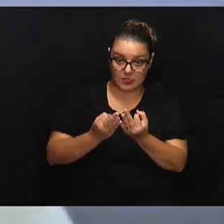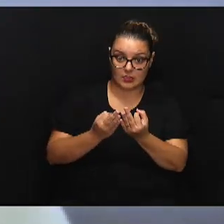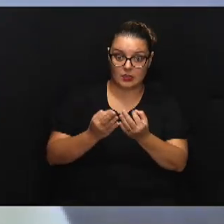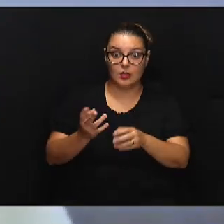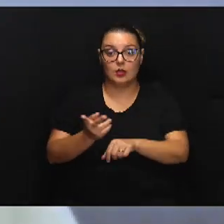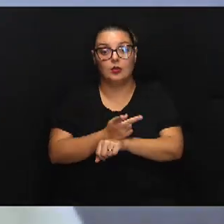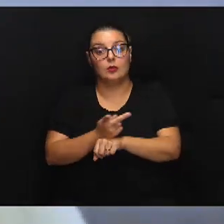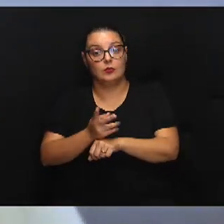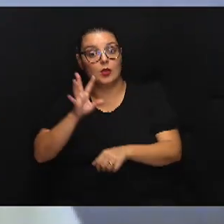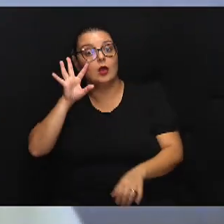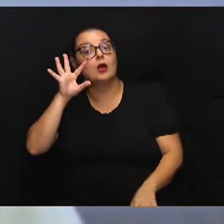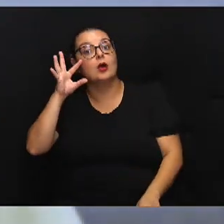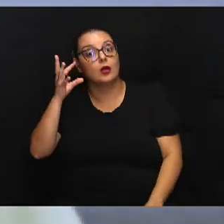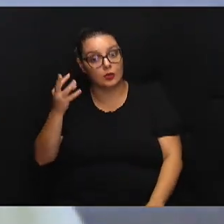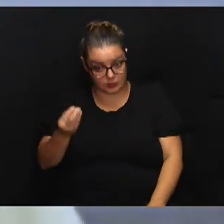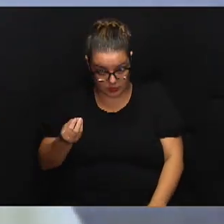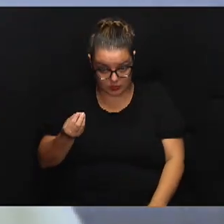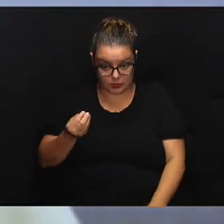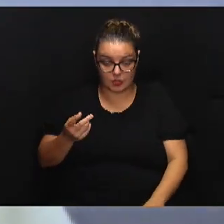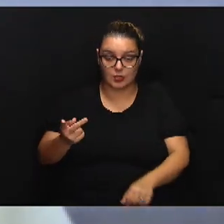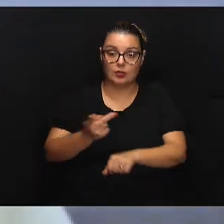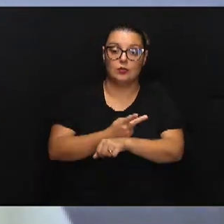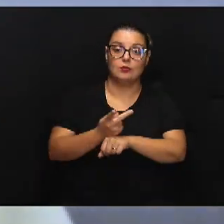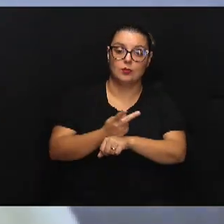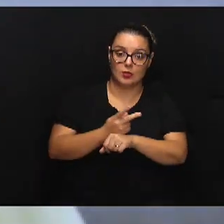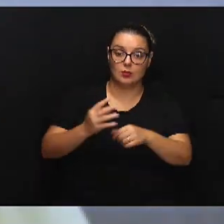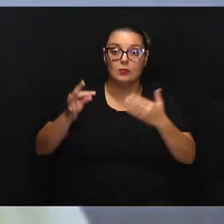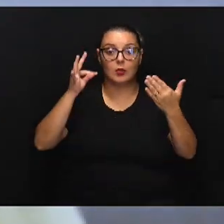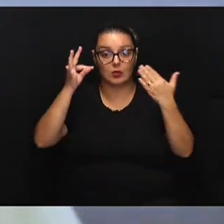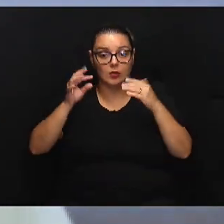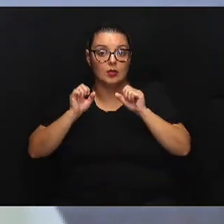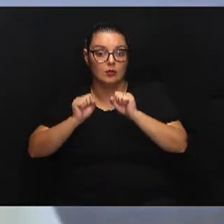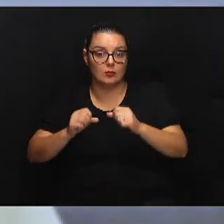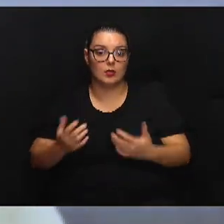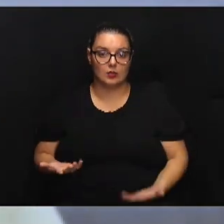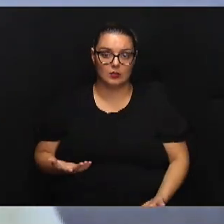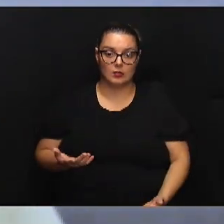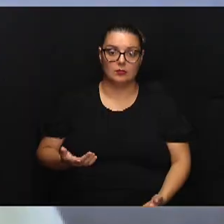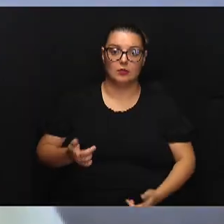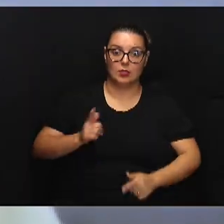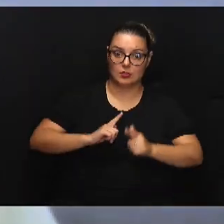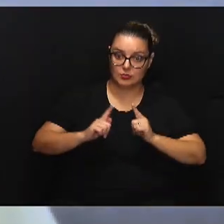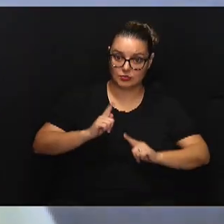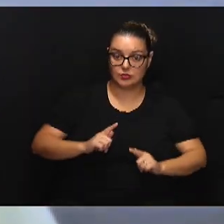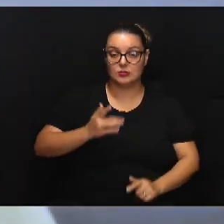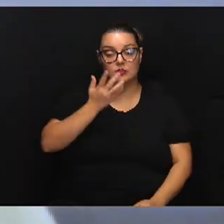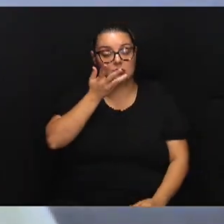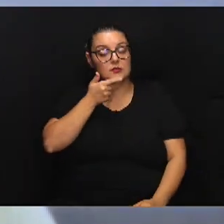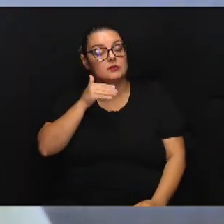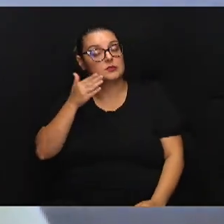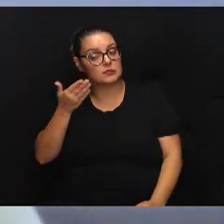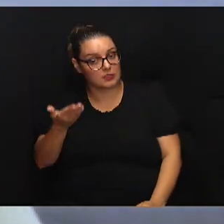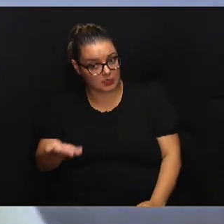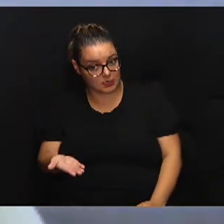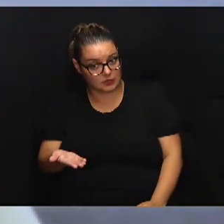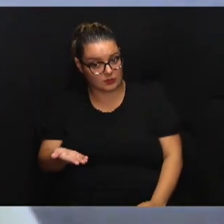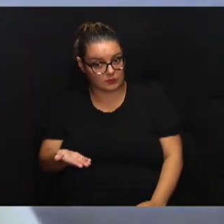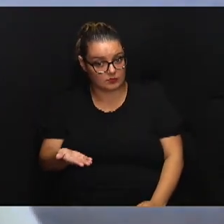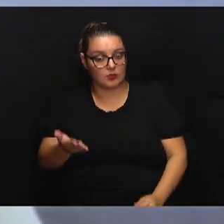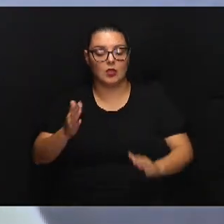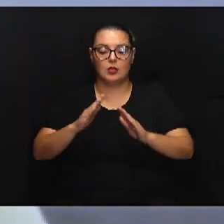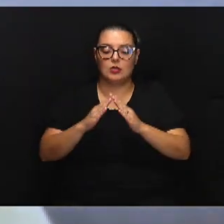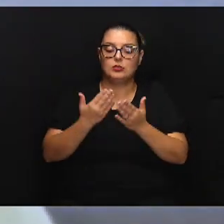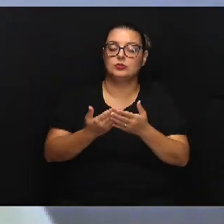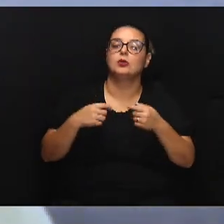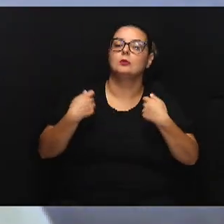buscar conhecimento e buscar terapeutas que possam gerenciar esta criança. E escola